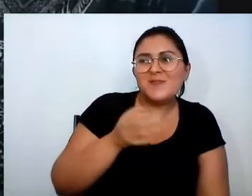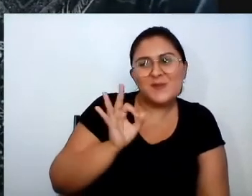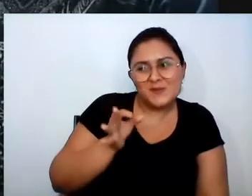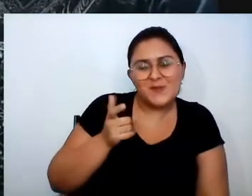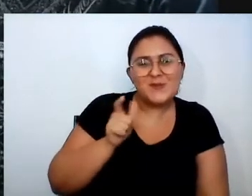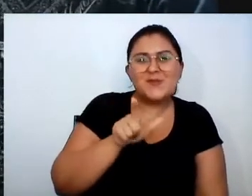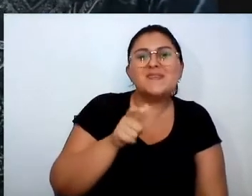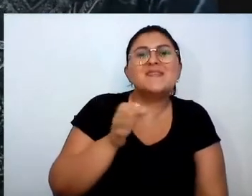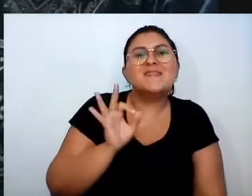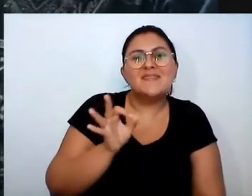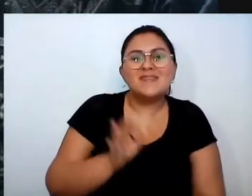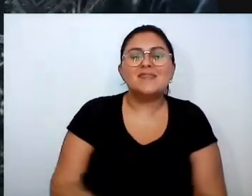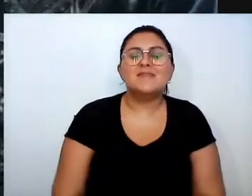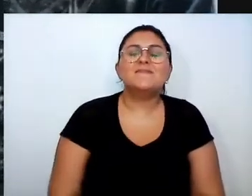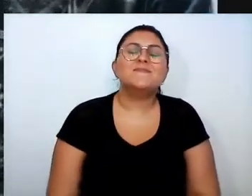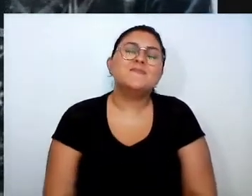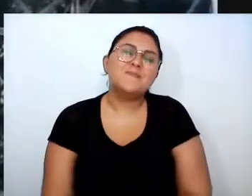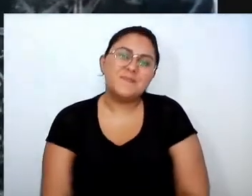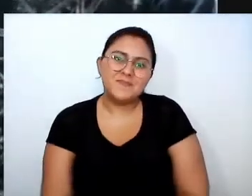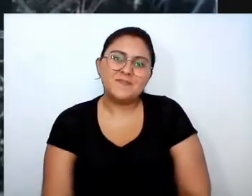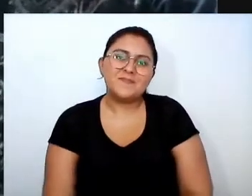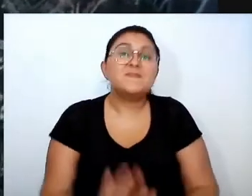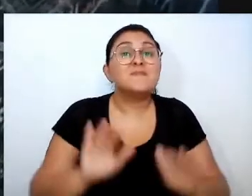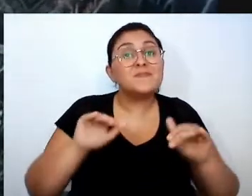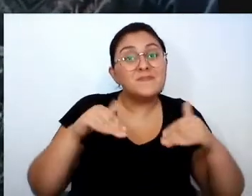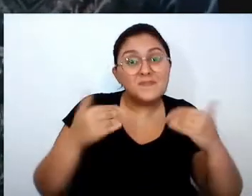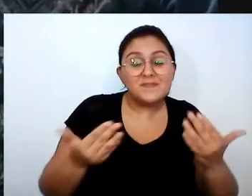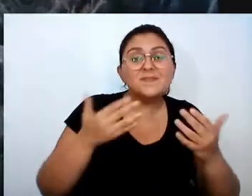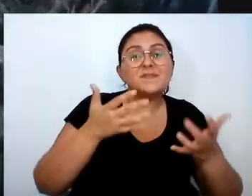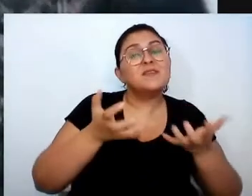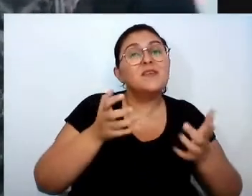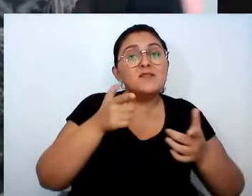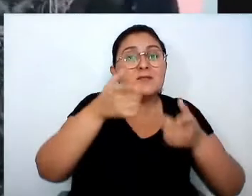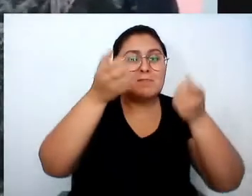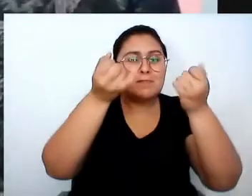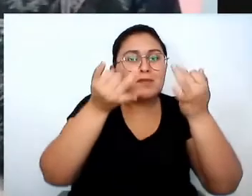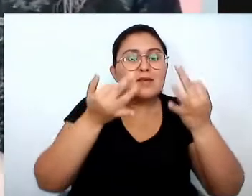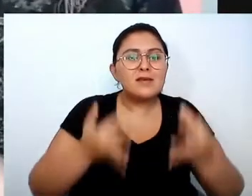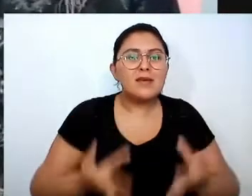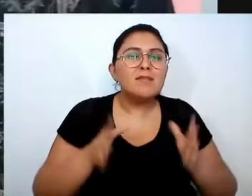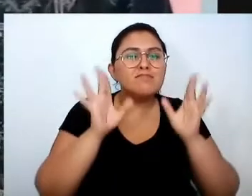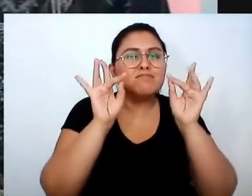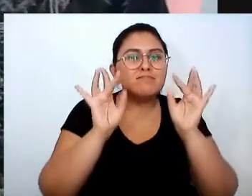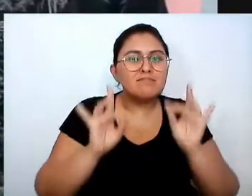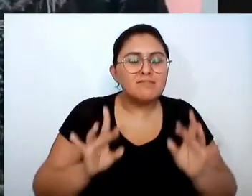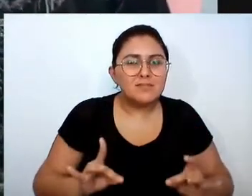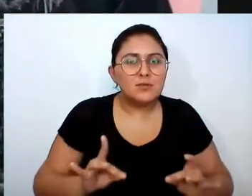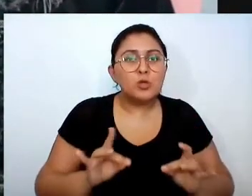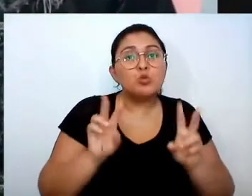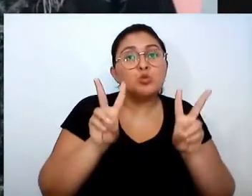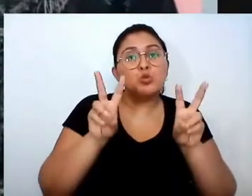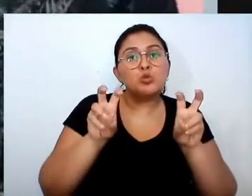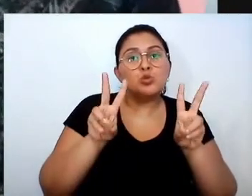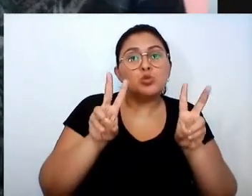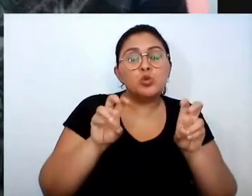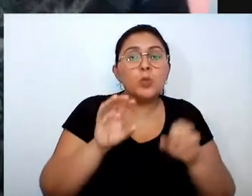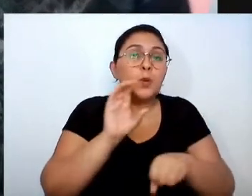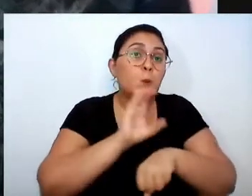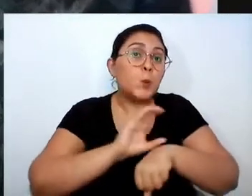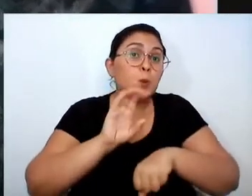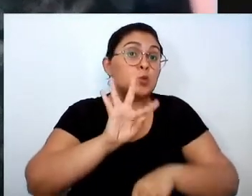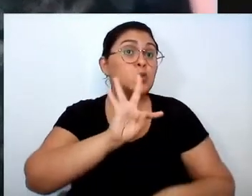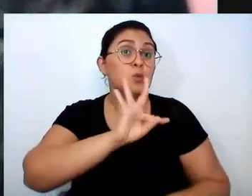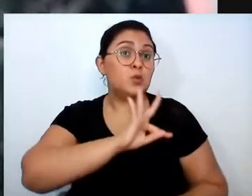E aqui estamos hoje. E Pois aí, José, é. eu queria que você falasse um pouquinho sobre o que te motivou a entrar